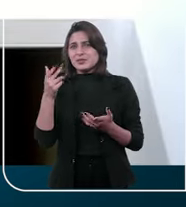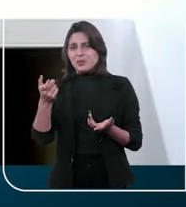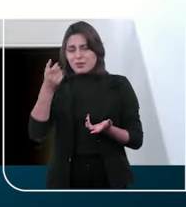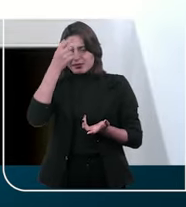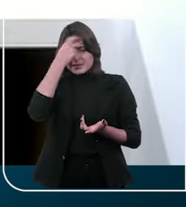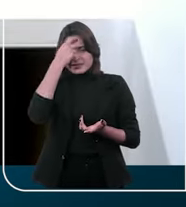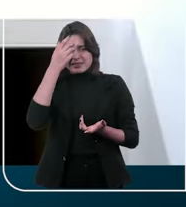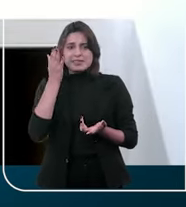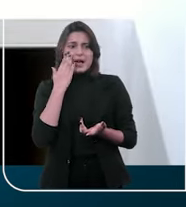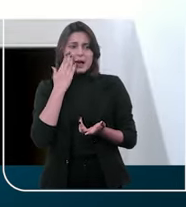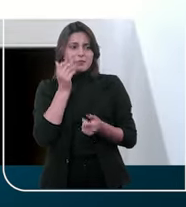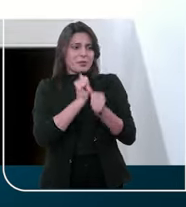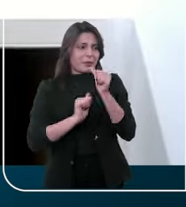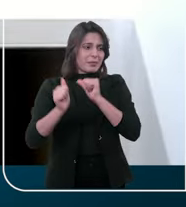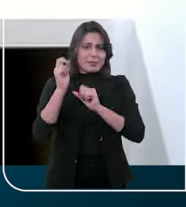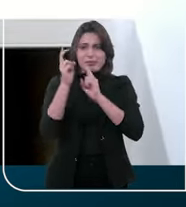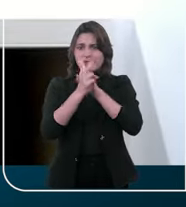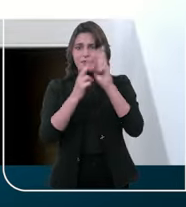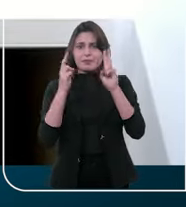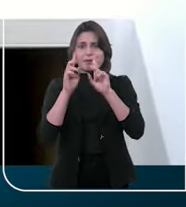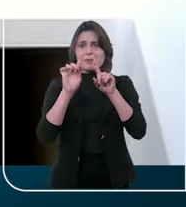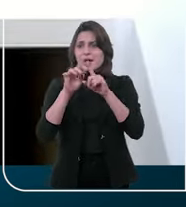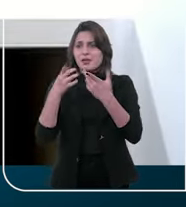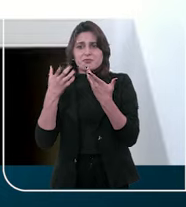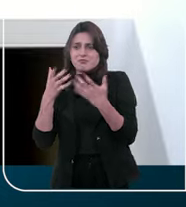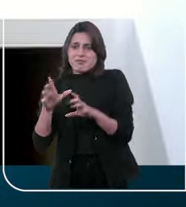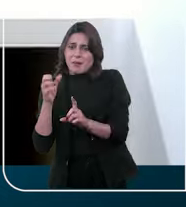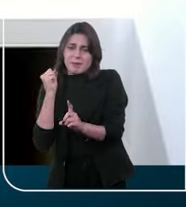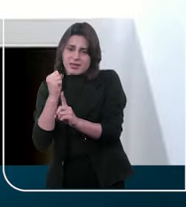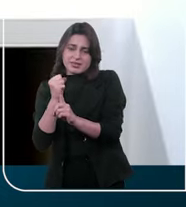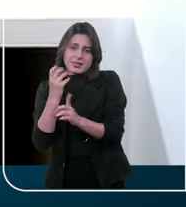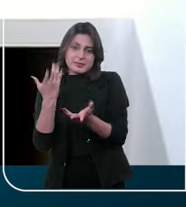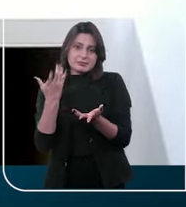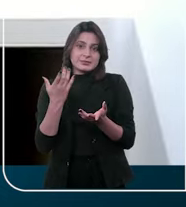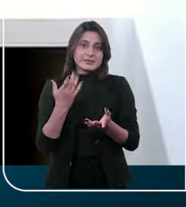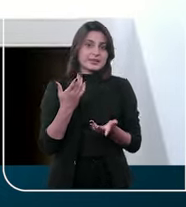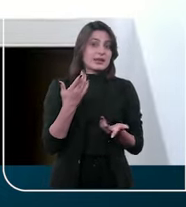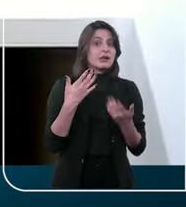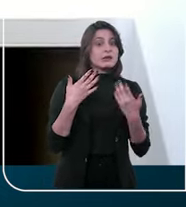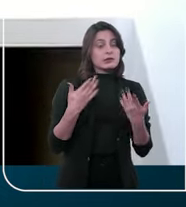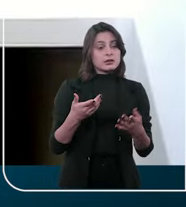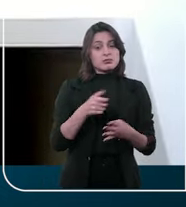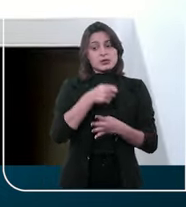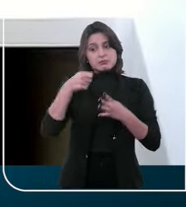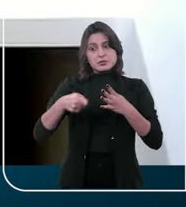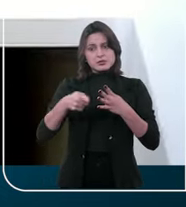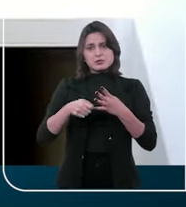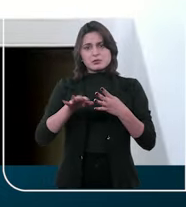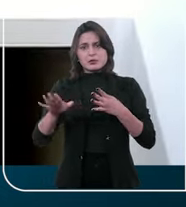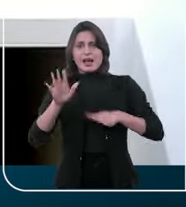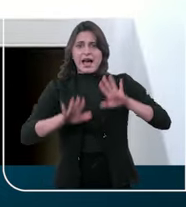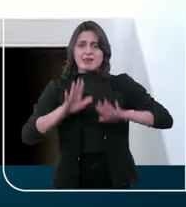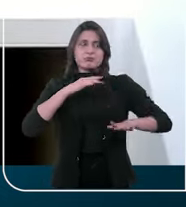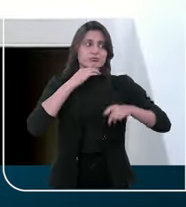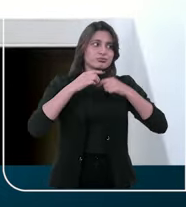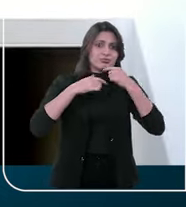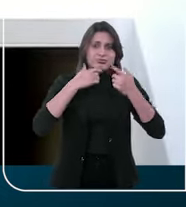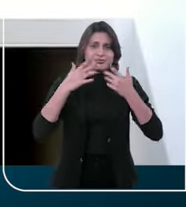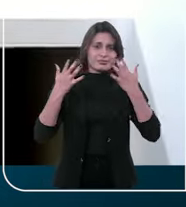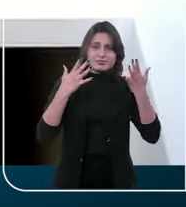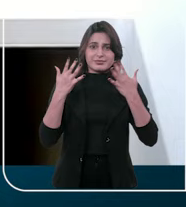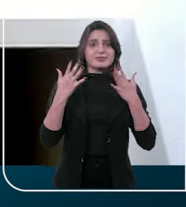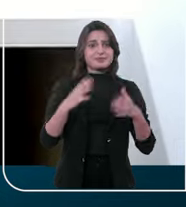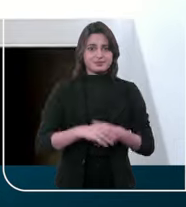ela não tem aquele descaso pela vida humana, até mesmo porque a própria vida dela está sendo colocada em risco. Então, seria mais uma hipótese